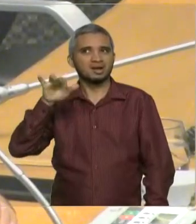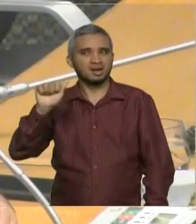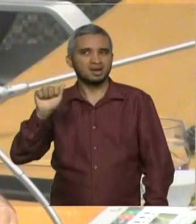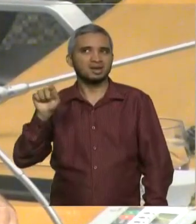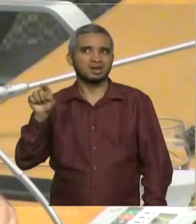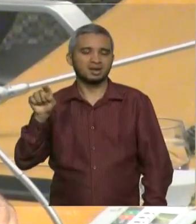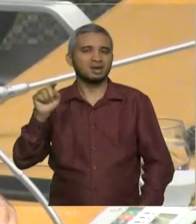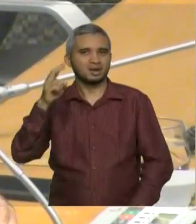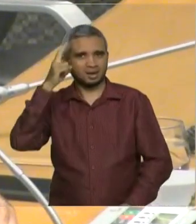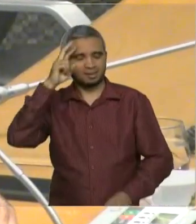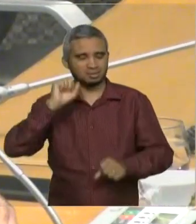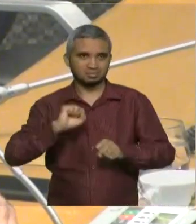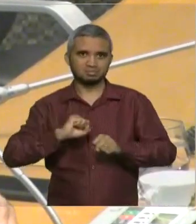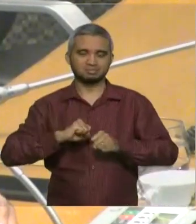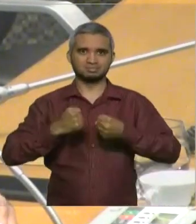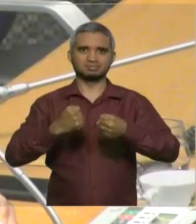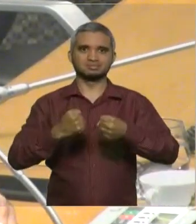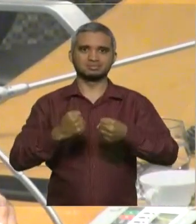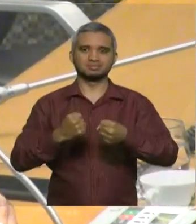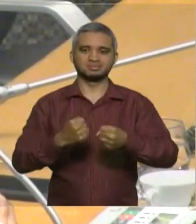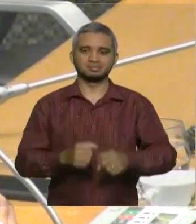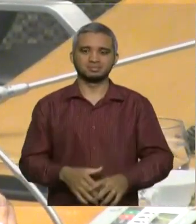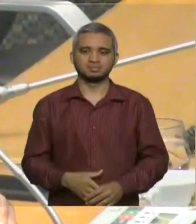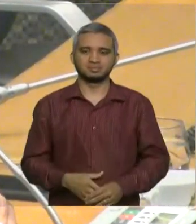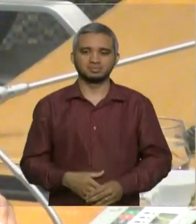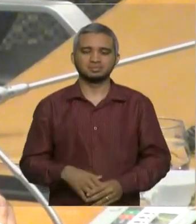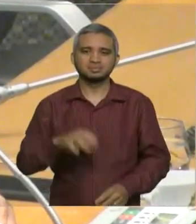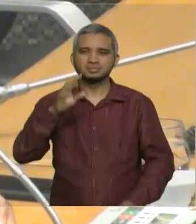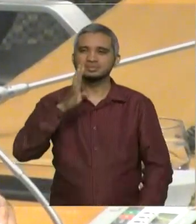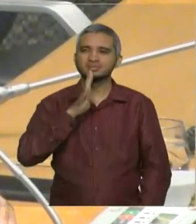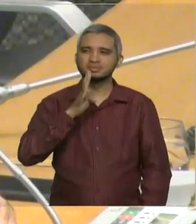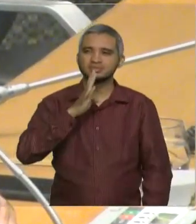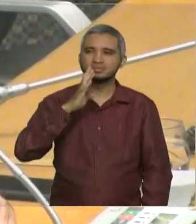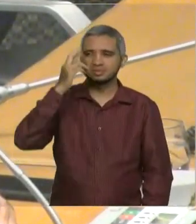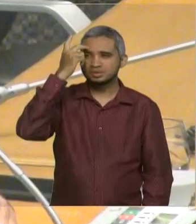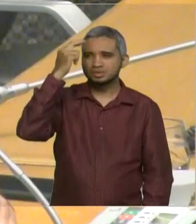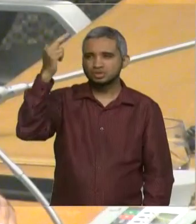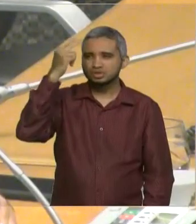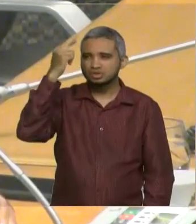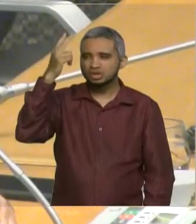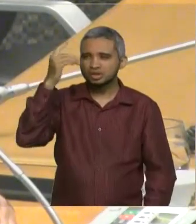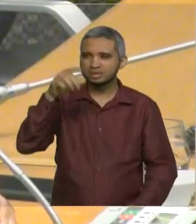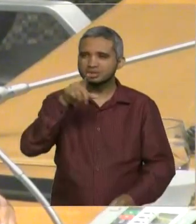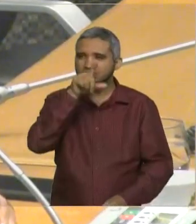Sabe aquela historinha do beija-flor, que